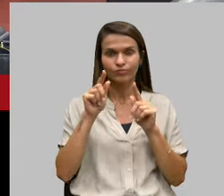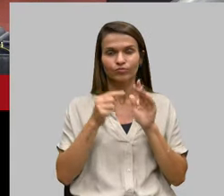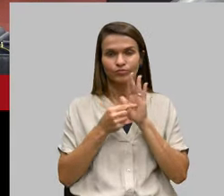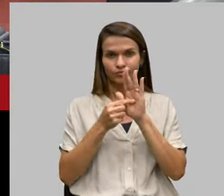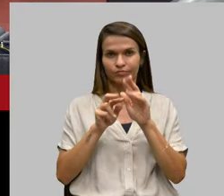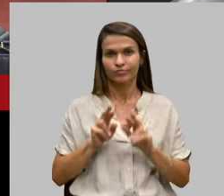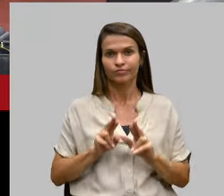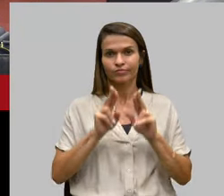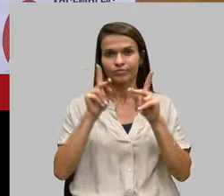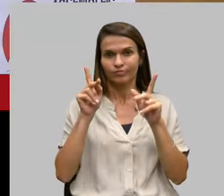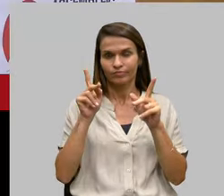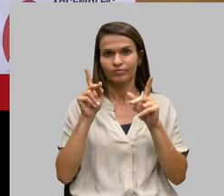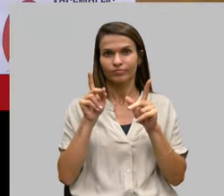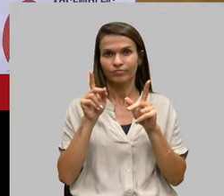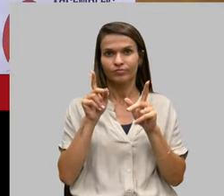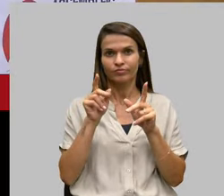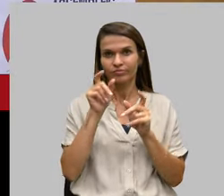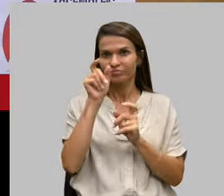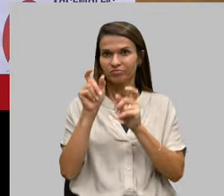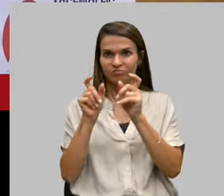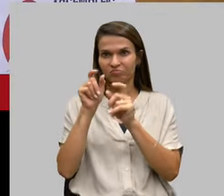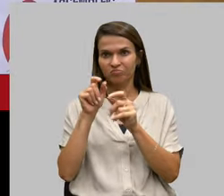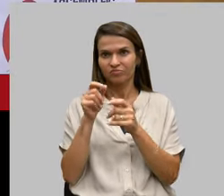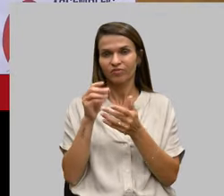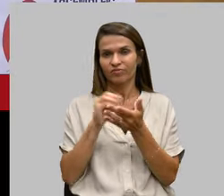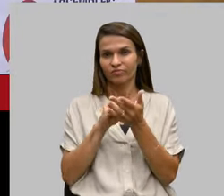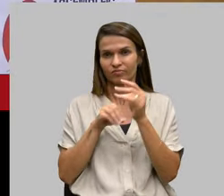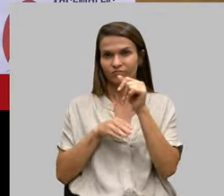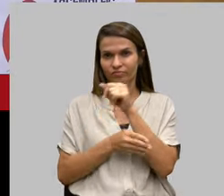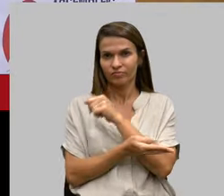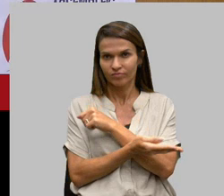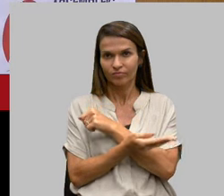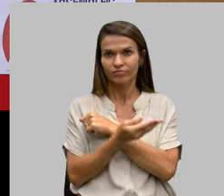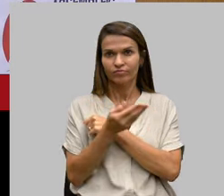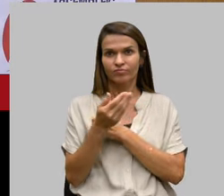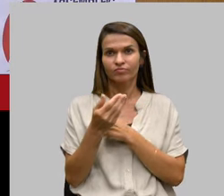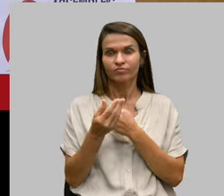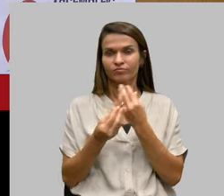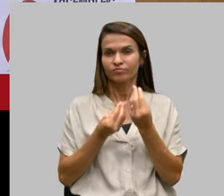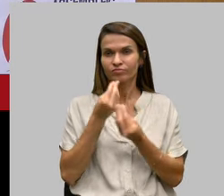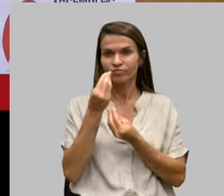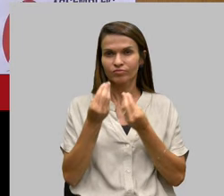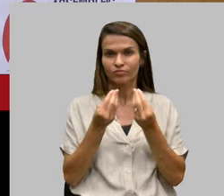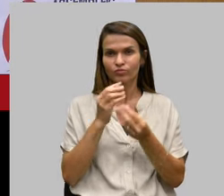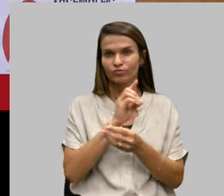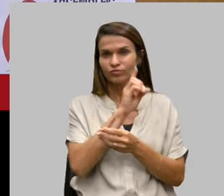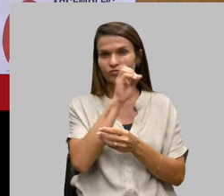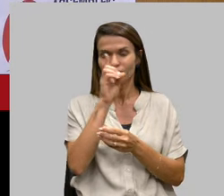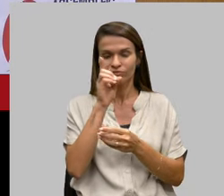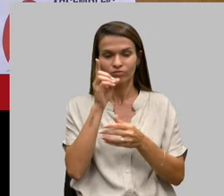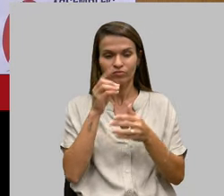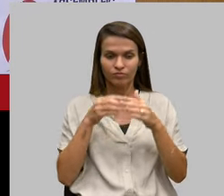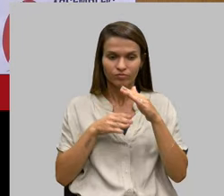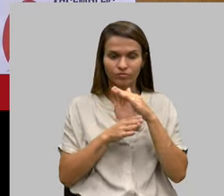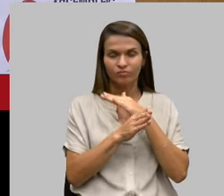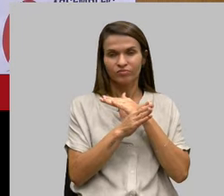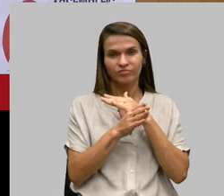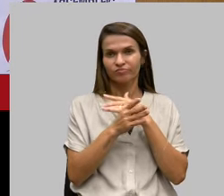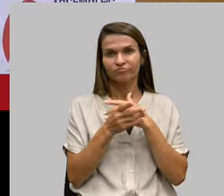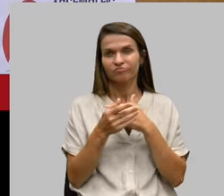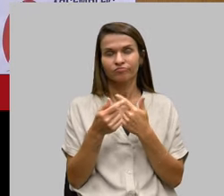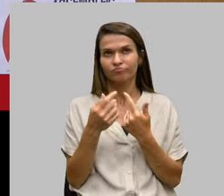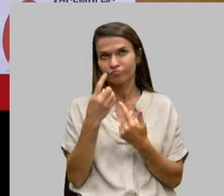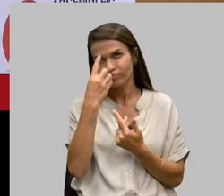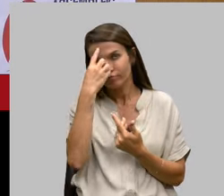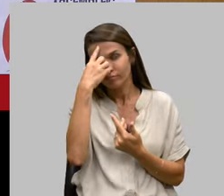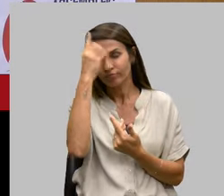vezes quem não é atuário que tá acostumado com você não conhece a questão da da data de morte da data da entrada e ele aí ele chuta e ao